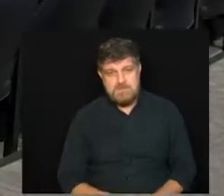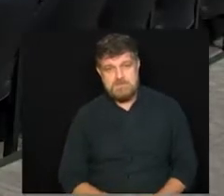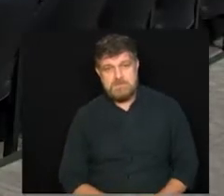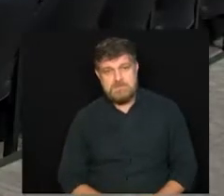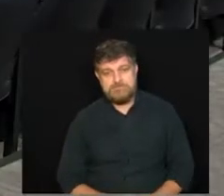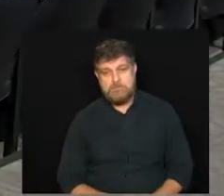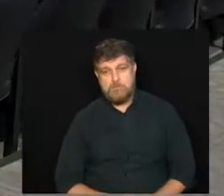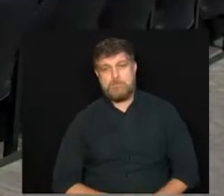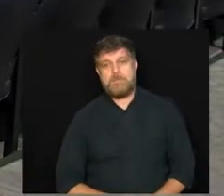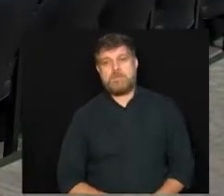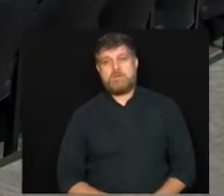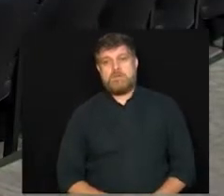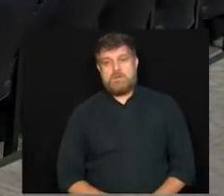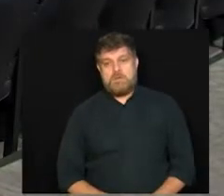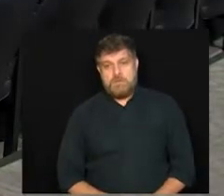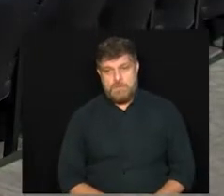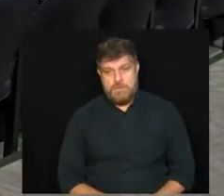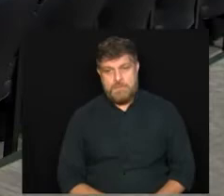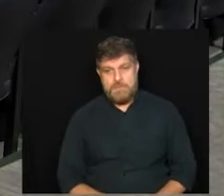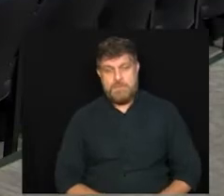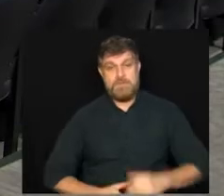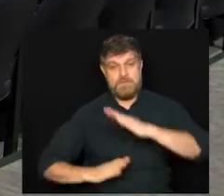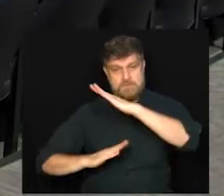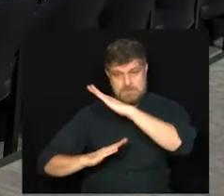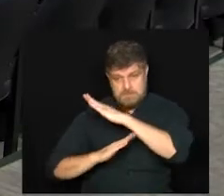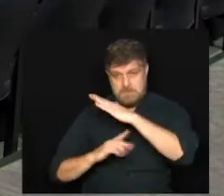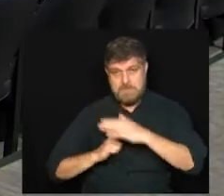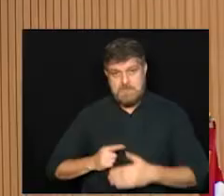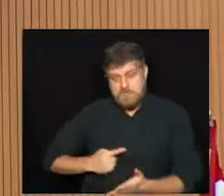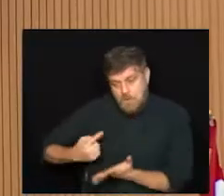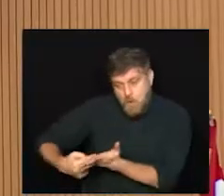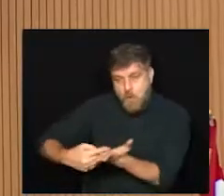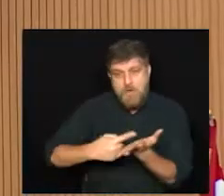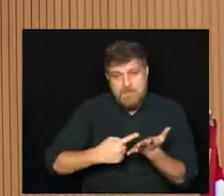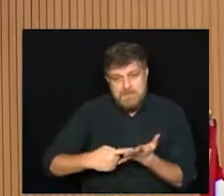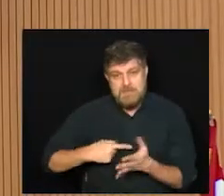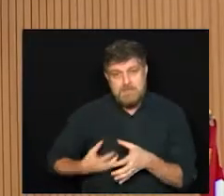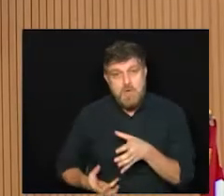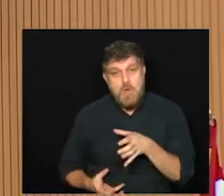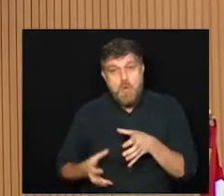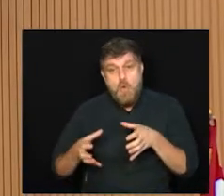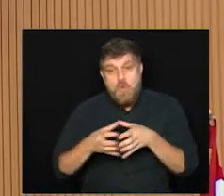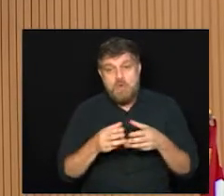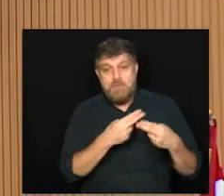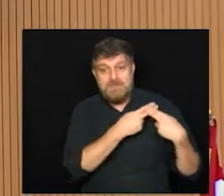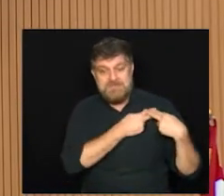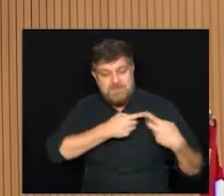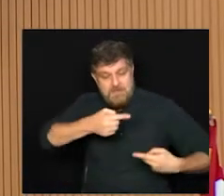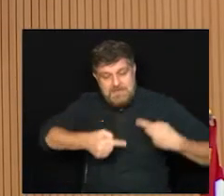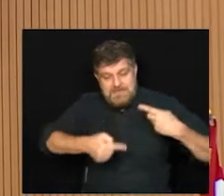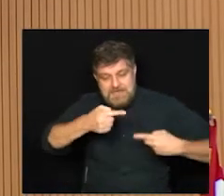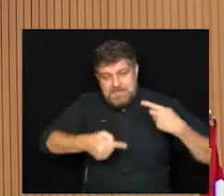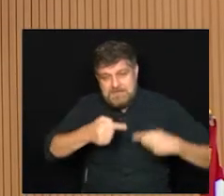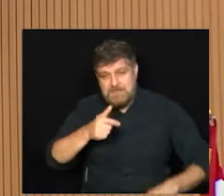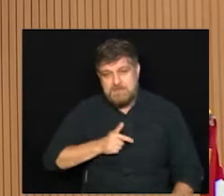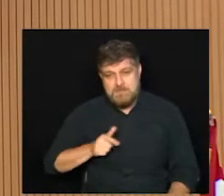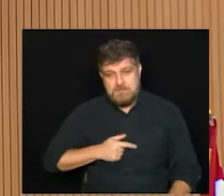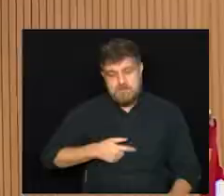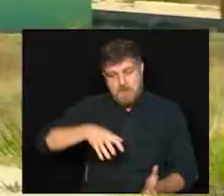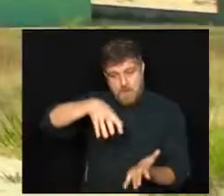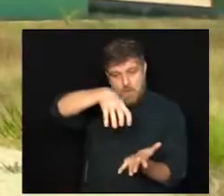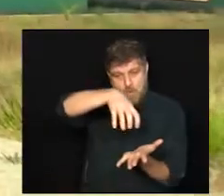Foi definida na Câmara a composição da Comissão Especial de Estudos, que vai analisar e discutir a importância do campus